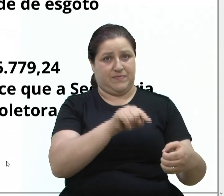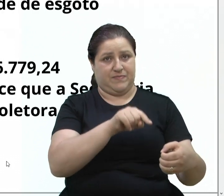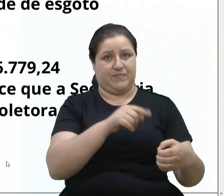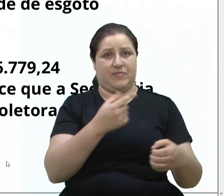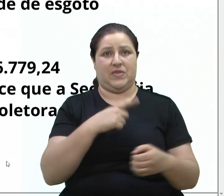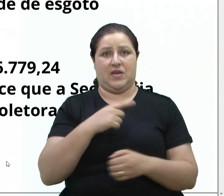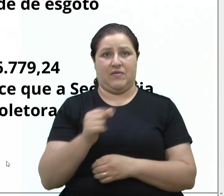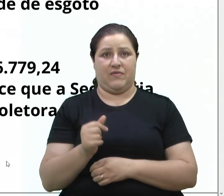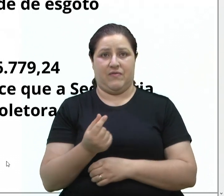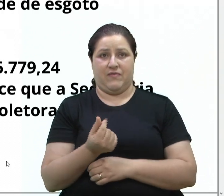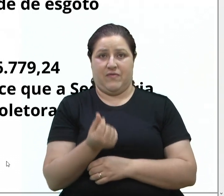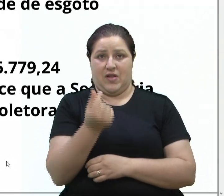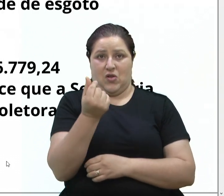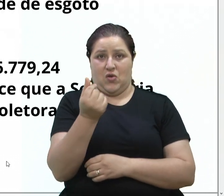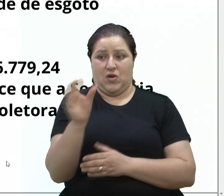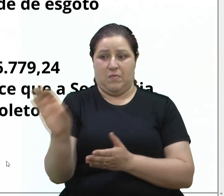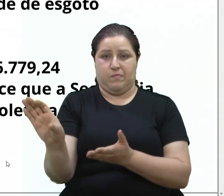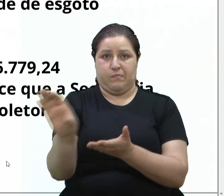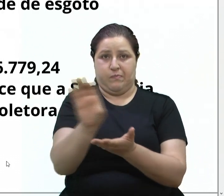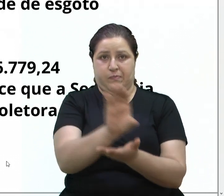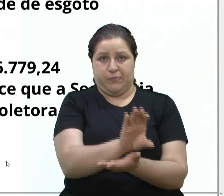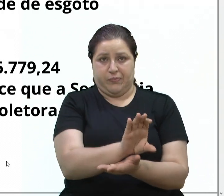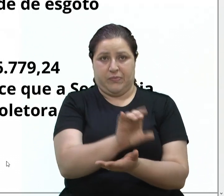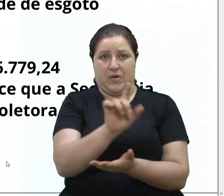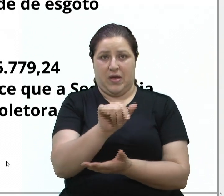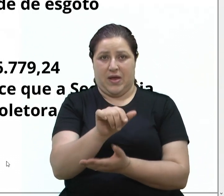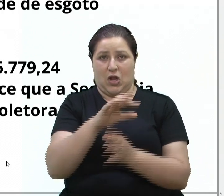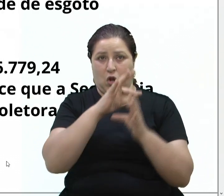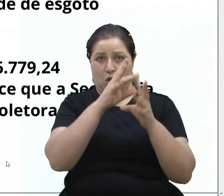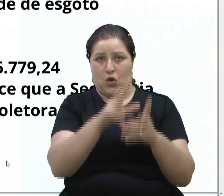anos todos pelo SAMAI foi